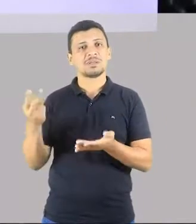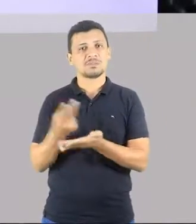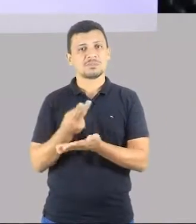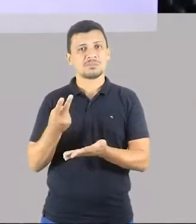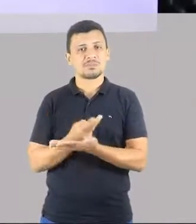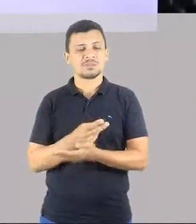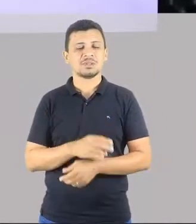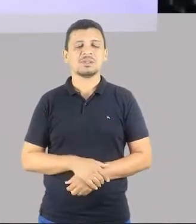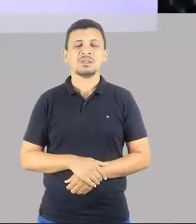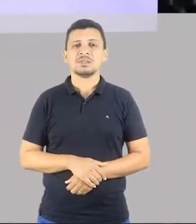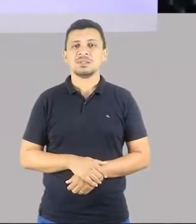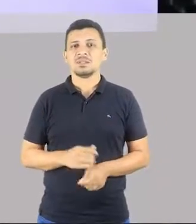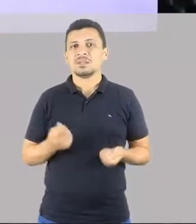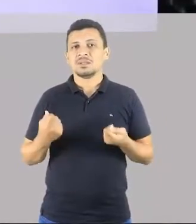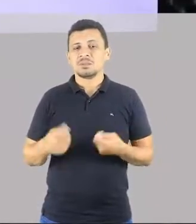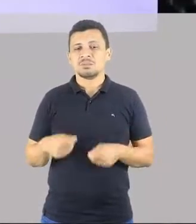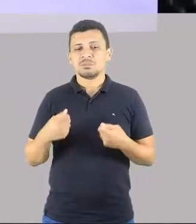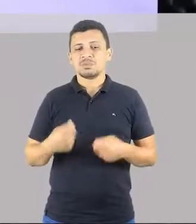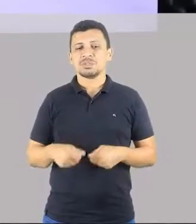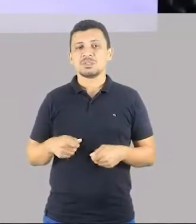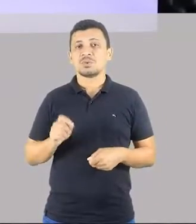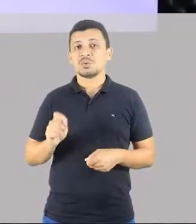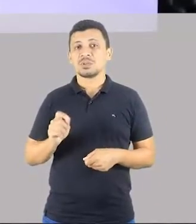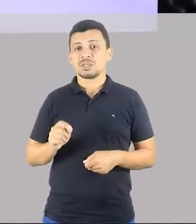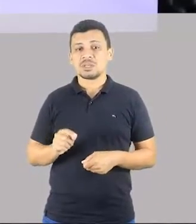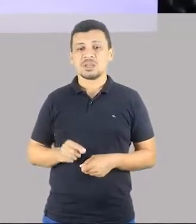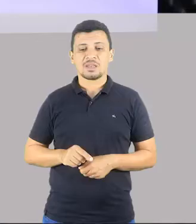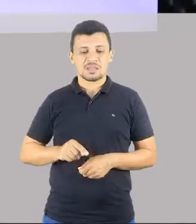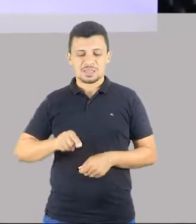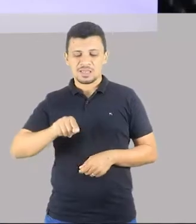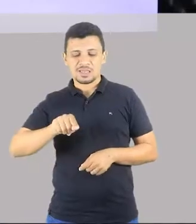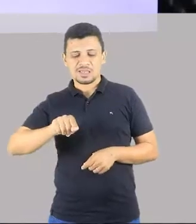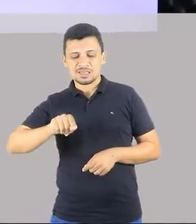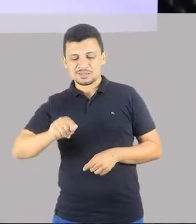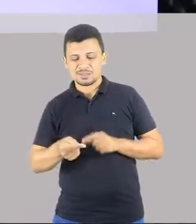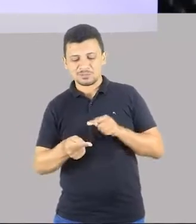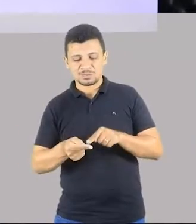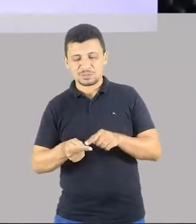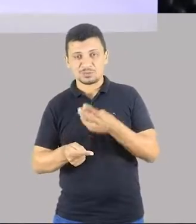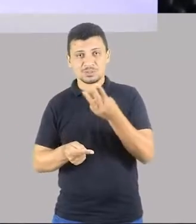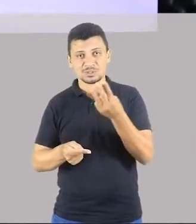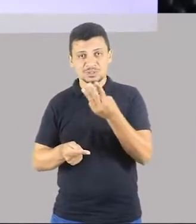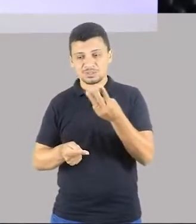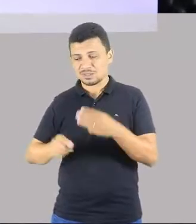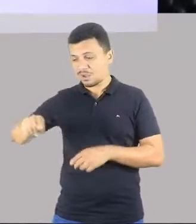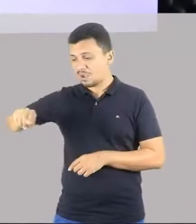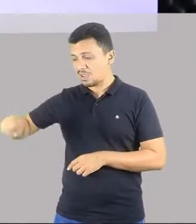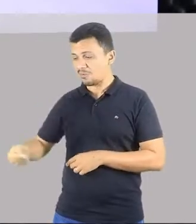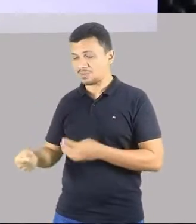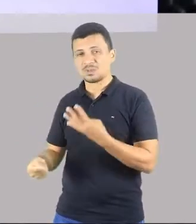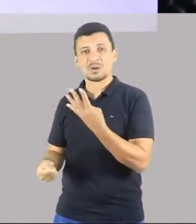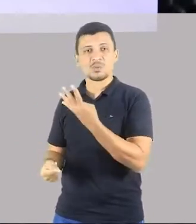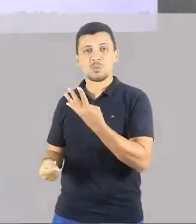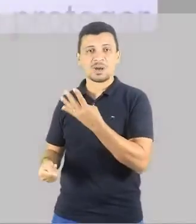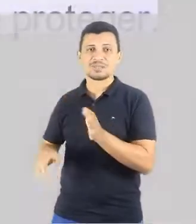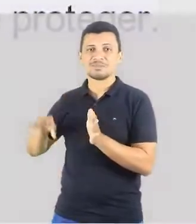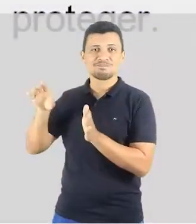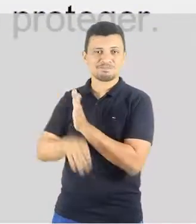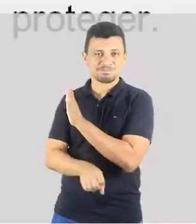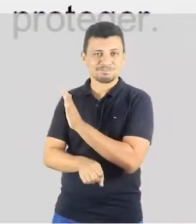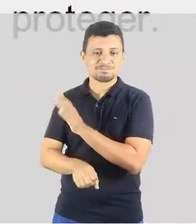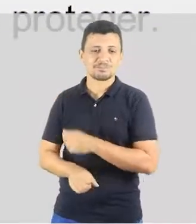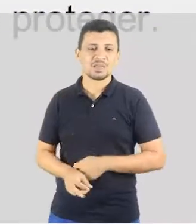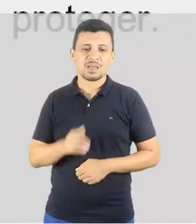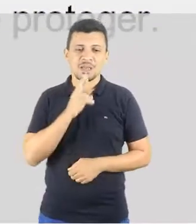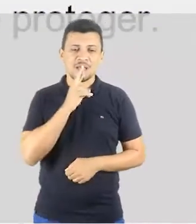incorreta. Então, eu precisaria eliminar a terceira vírgula e a quarta vírgula para que ficasse de acordo com a norma culta. Então, a única correta